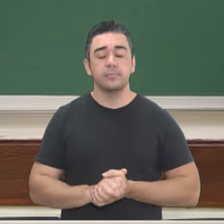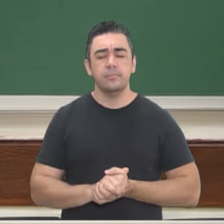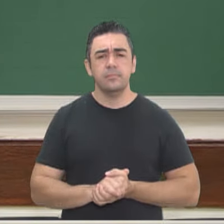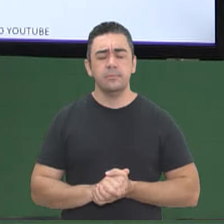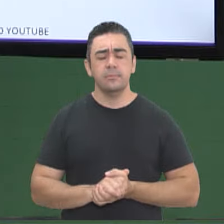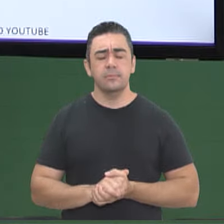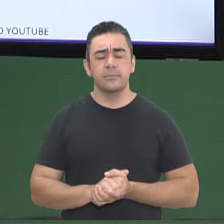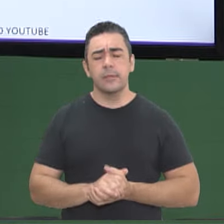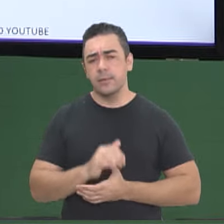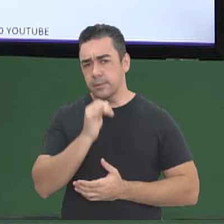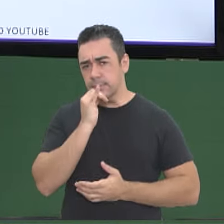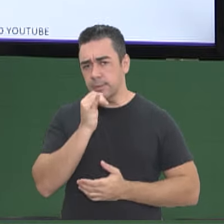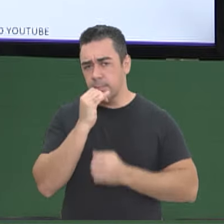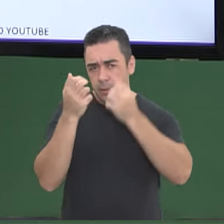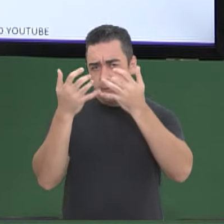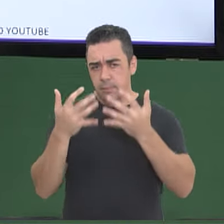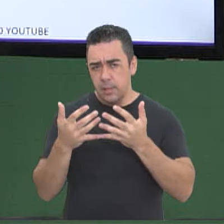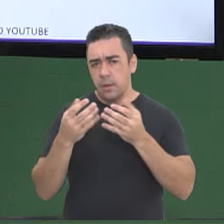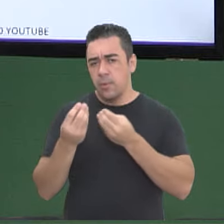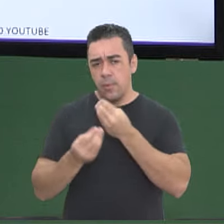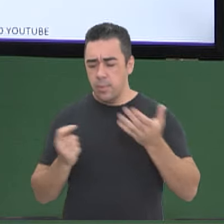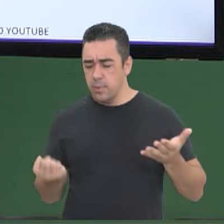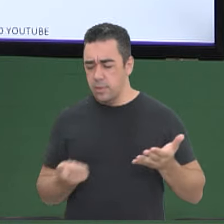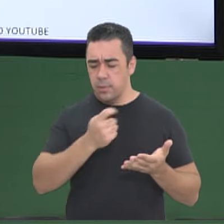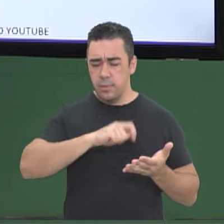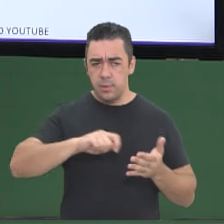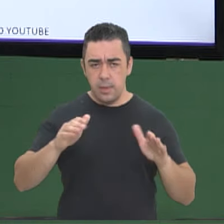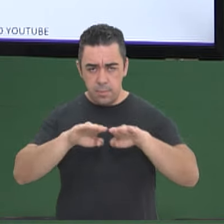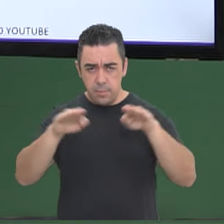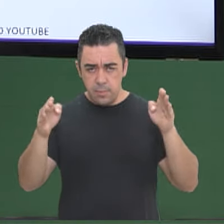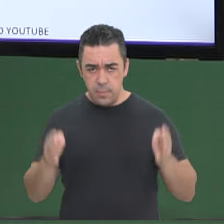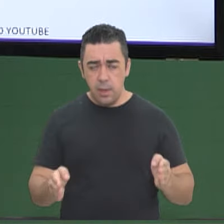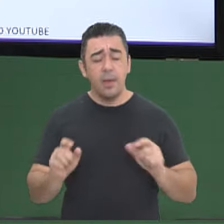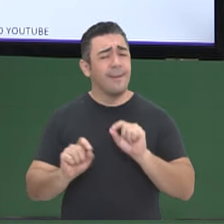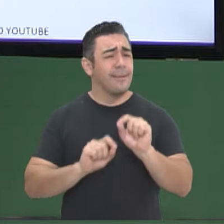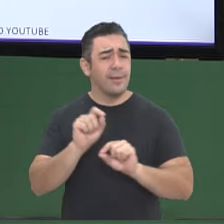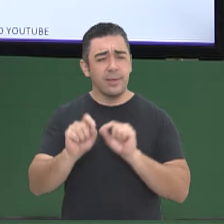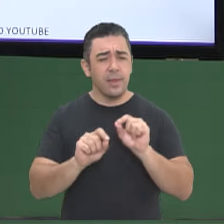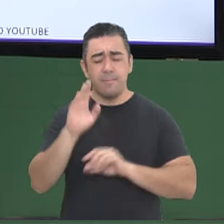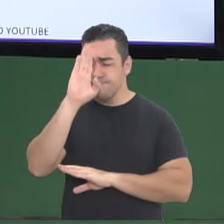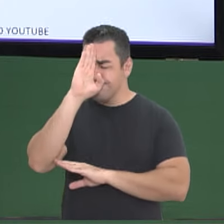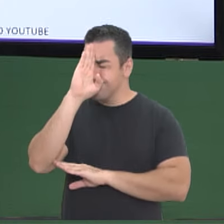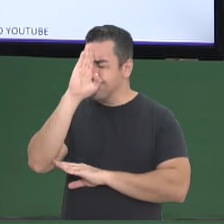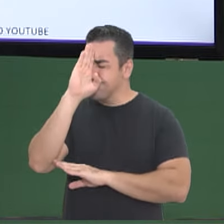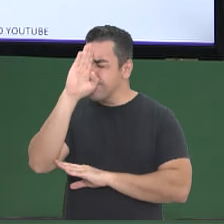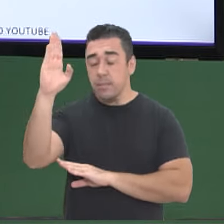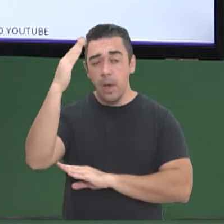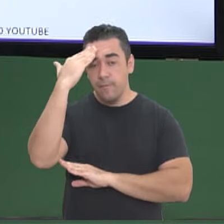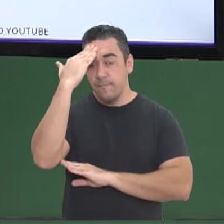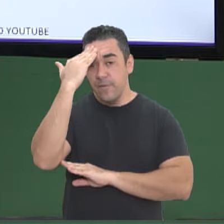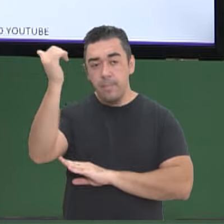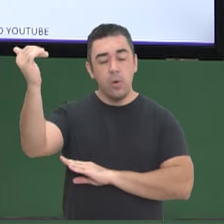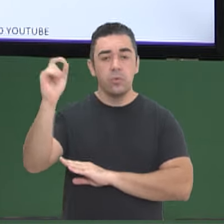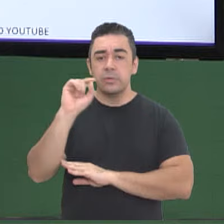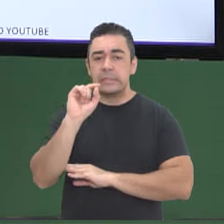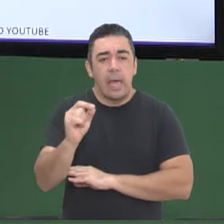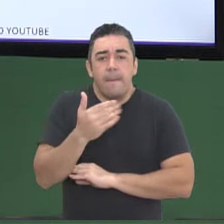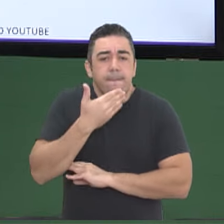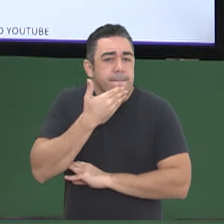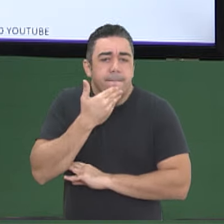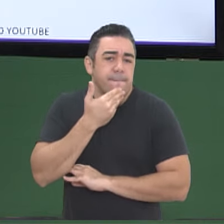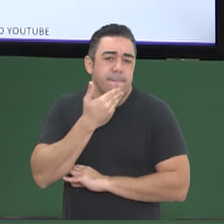gente fala de tênis de mesa, a gente começa a identificar quem são os principais atletas, quem que é melhor